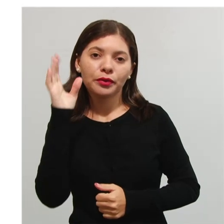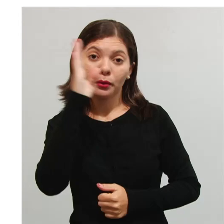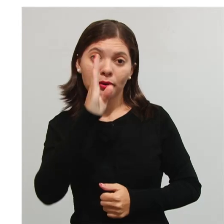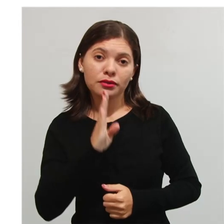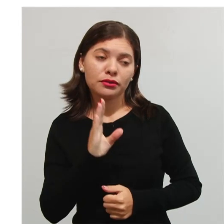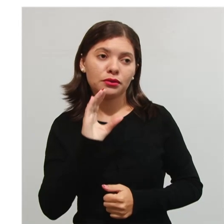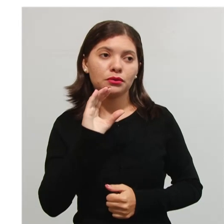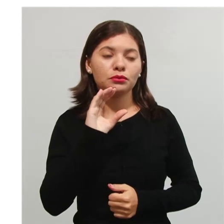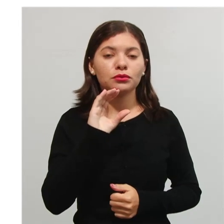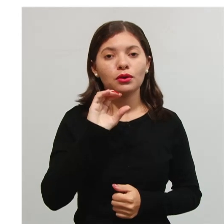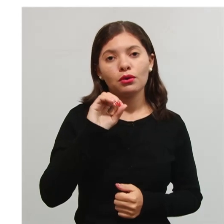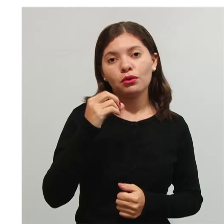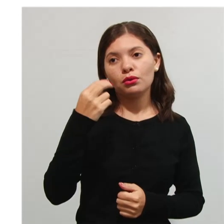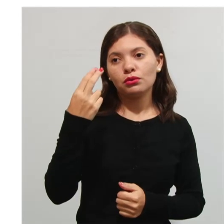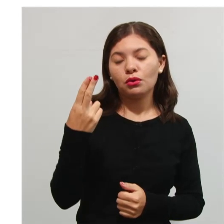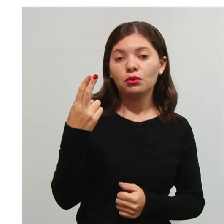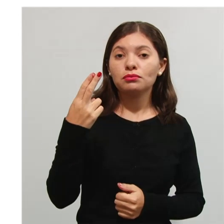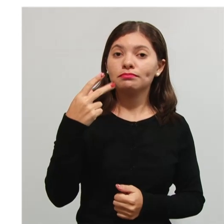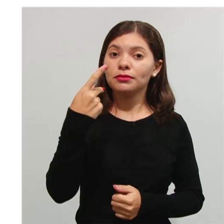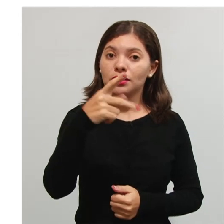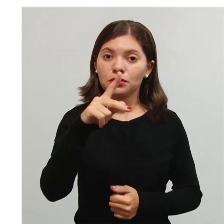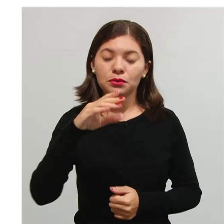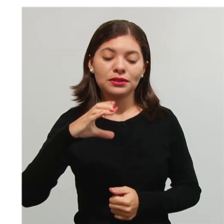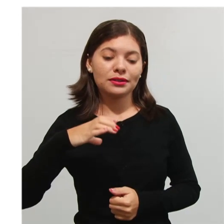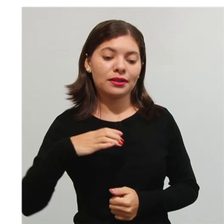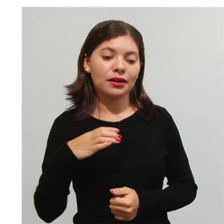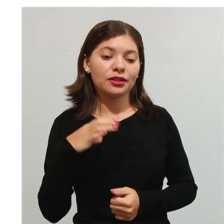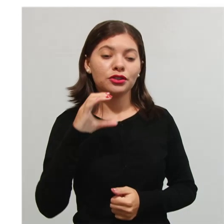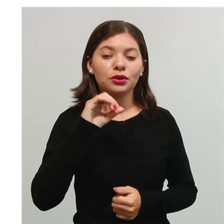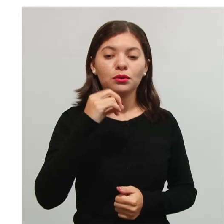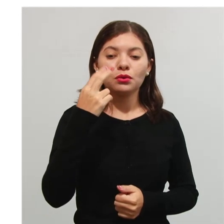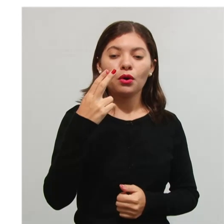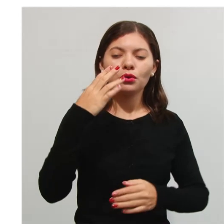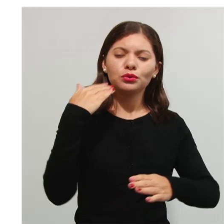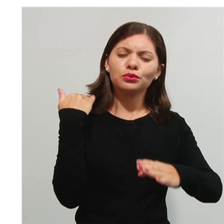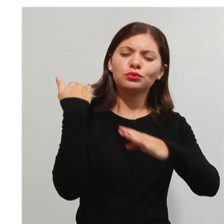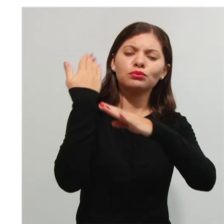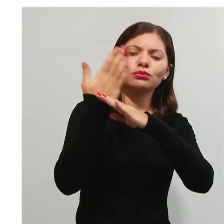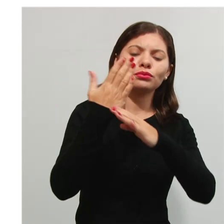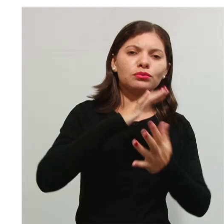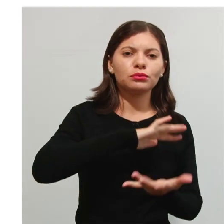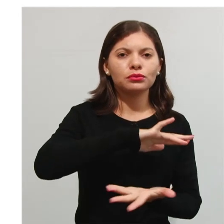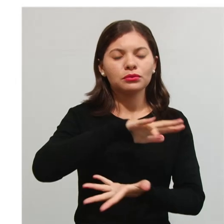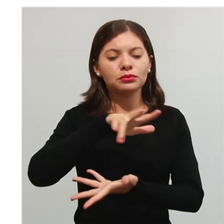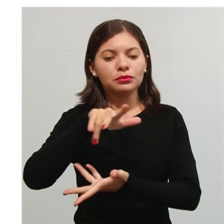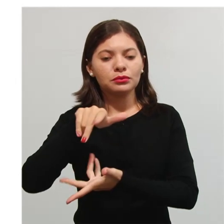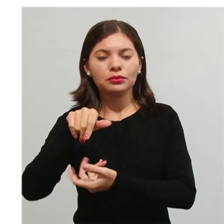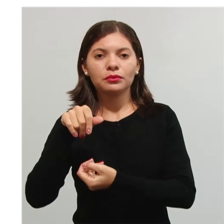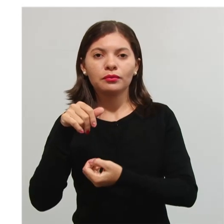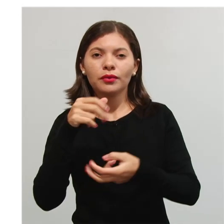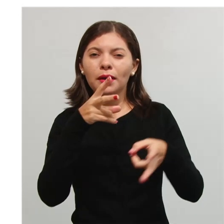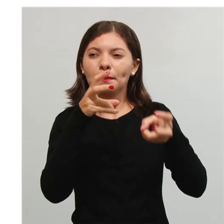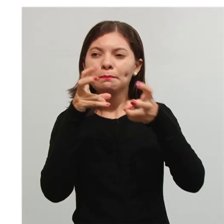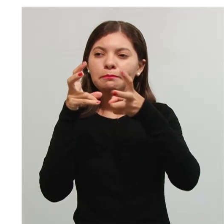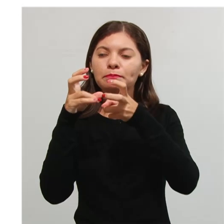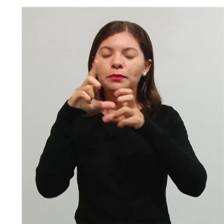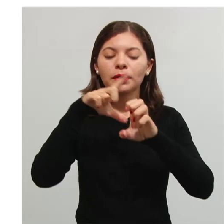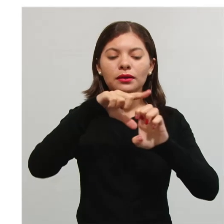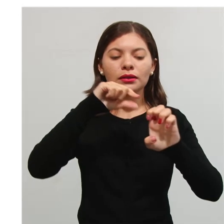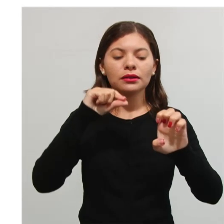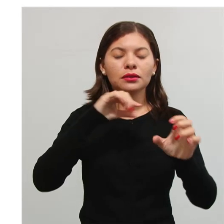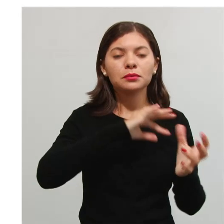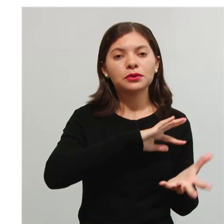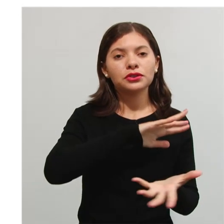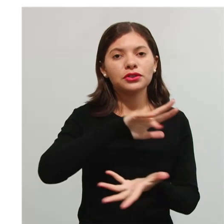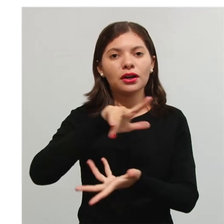Brasil, seja da sua cidade, ou seja do outro lado do mundo. Então perceba que o empreendedorismo a nível mundial ele